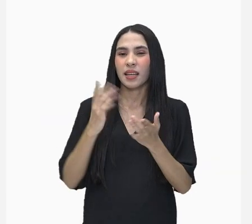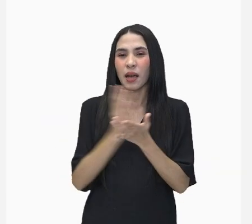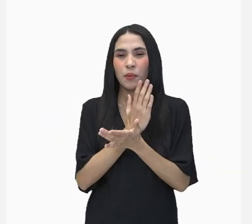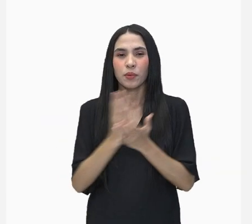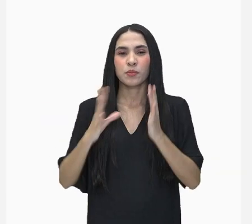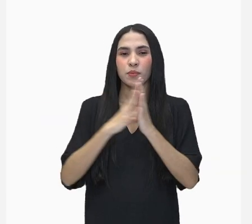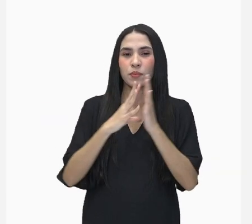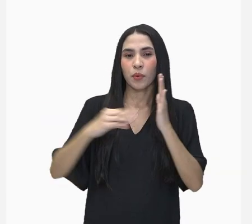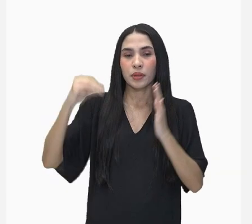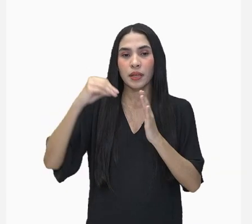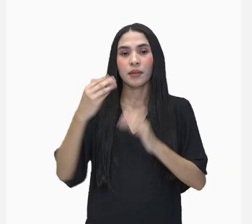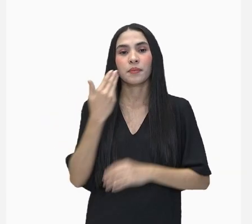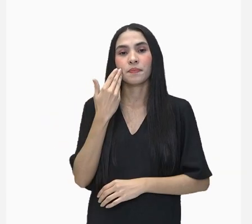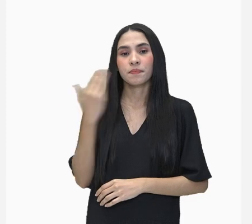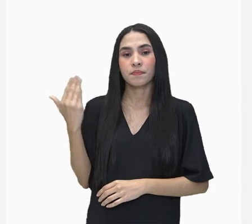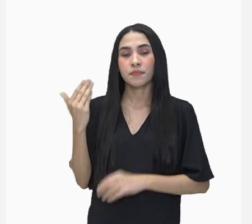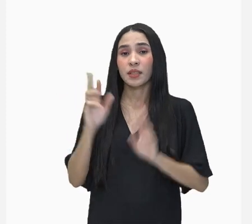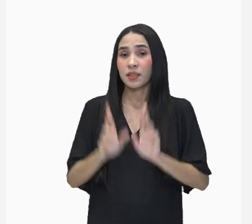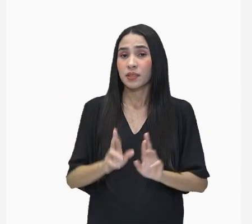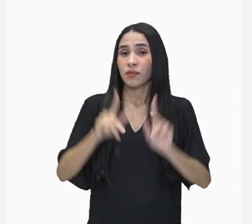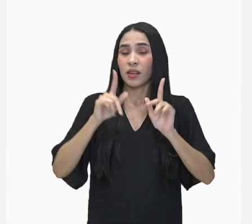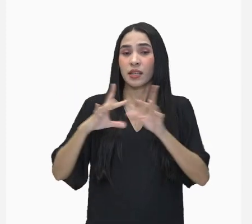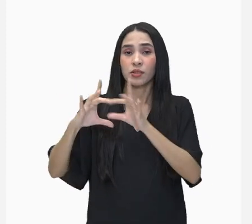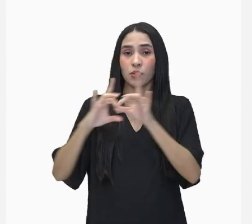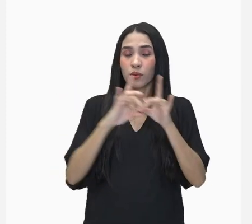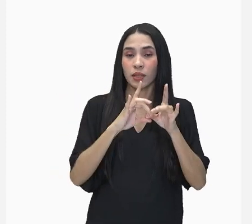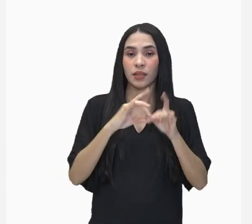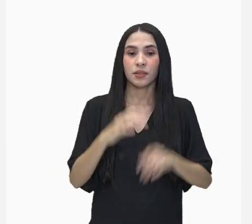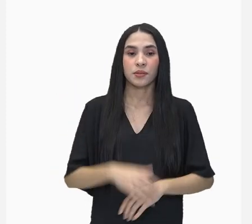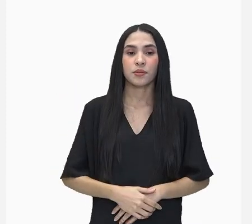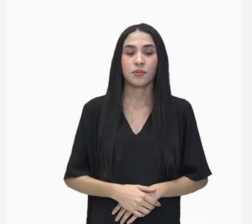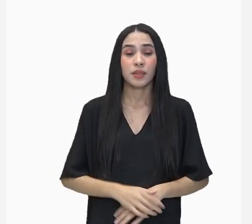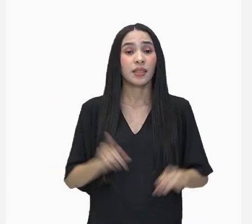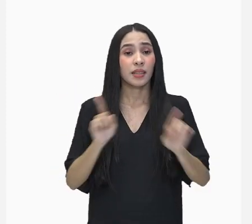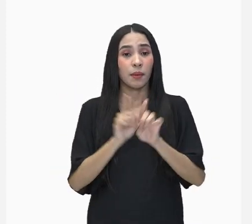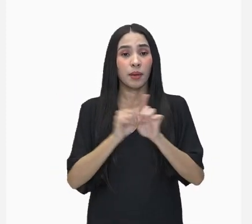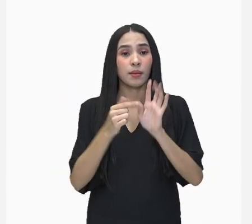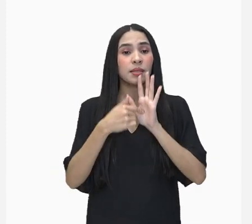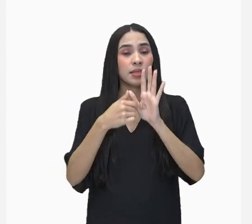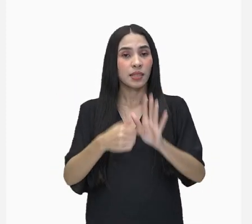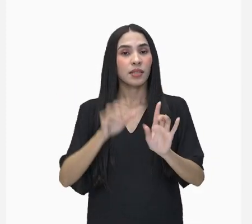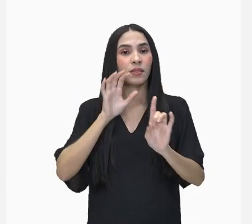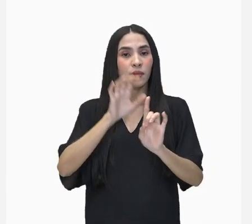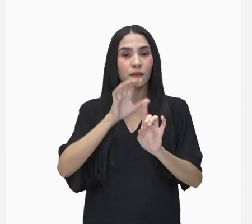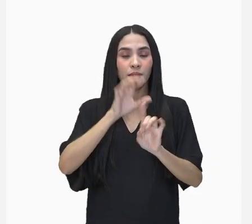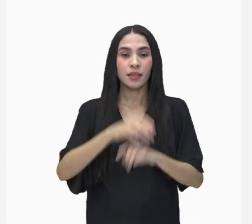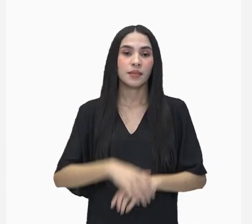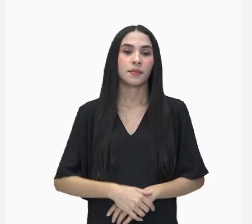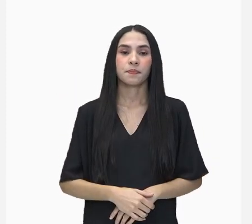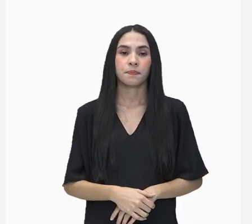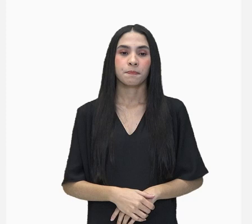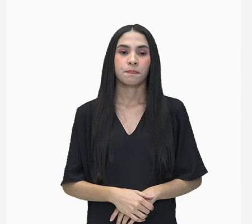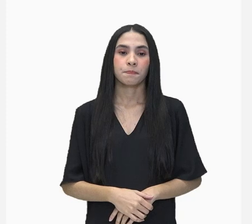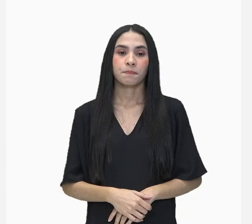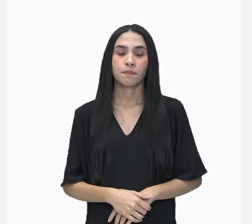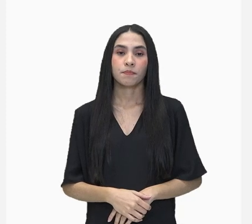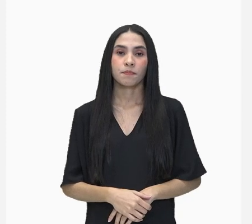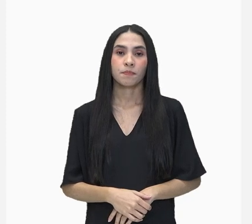produção industrial que surgiram em diferentes contextos aí e que vieram influenciar